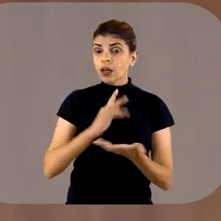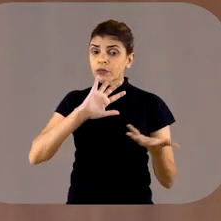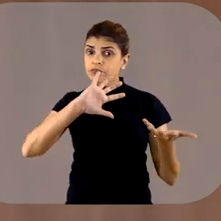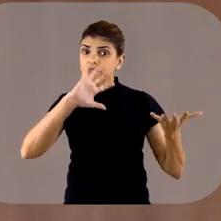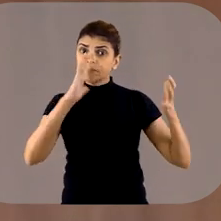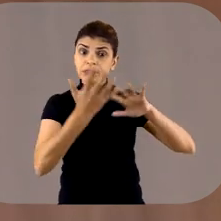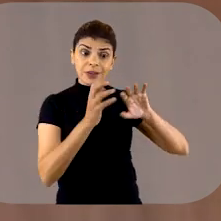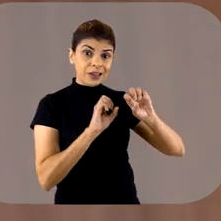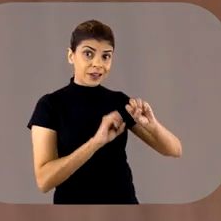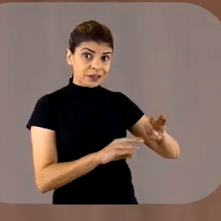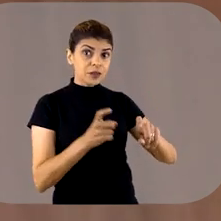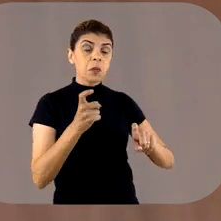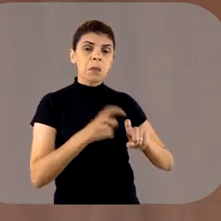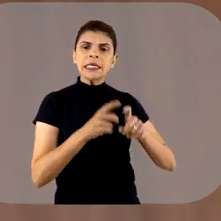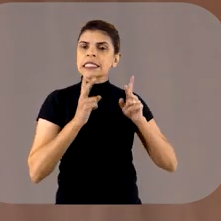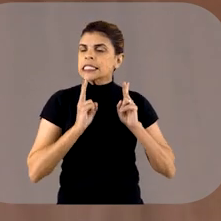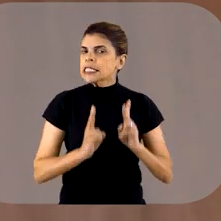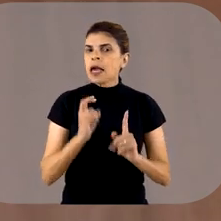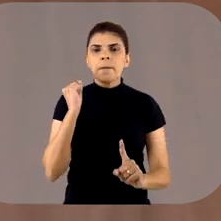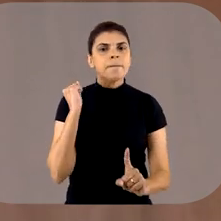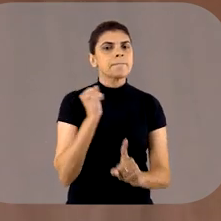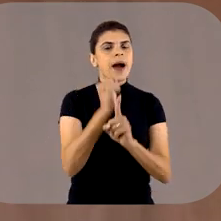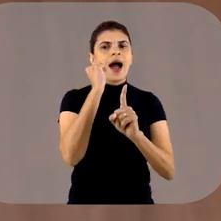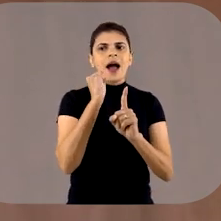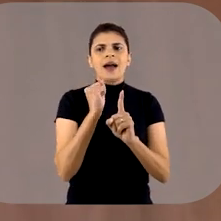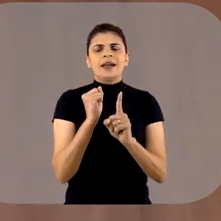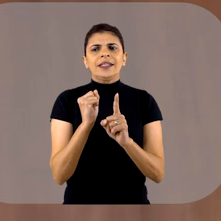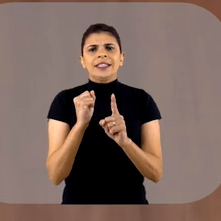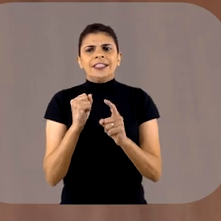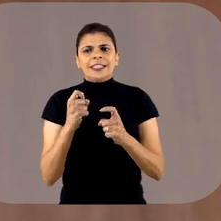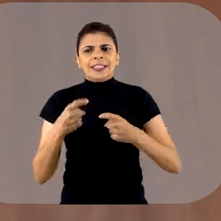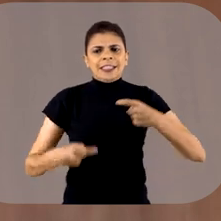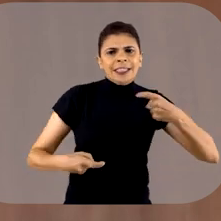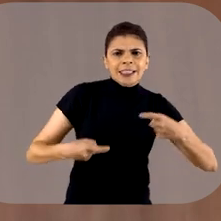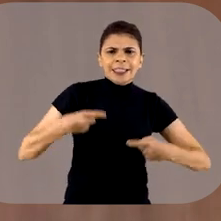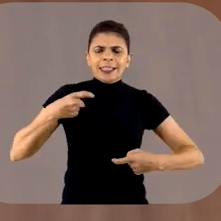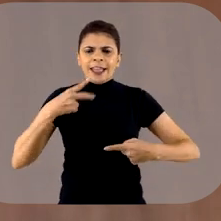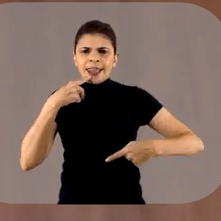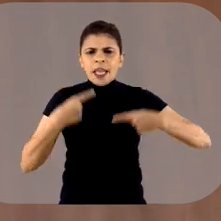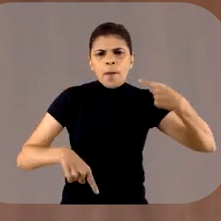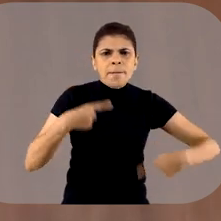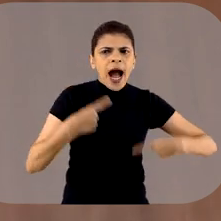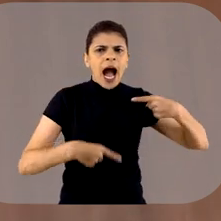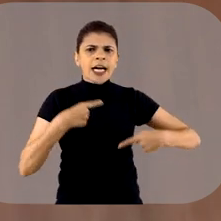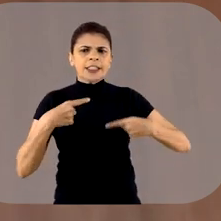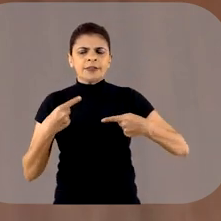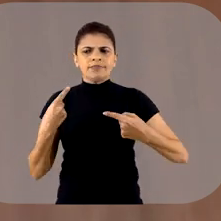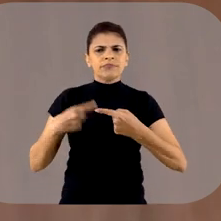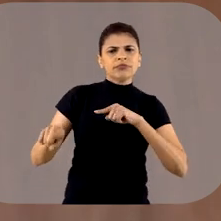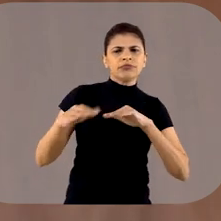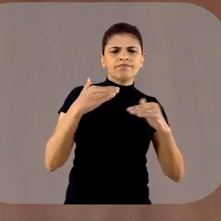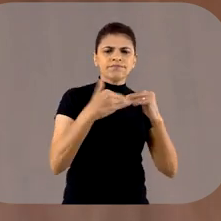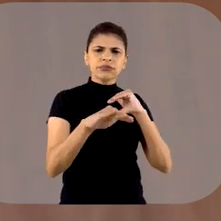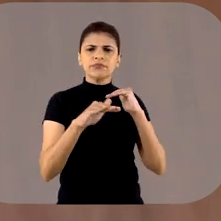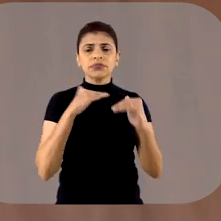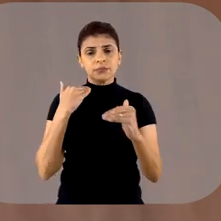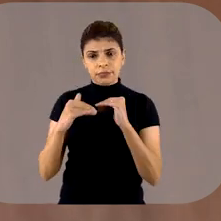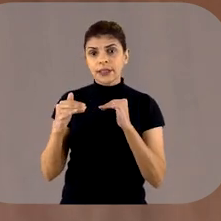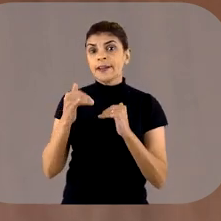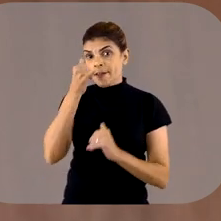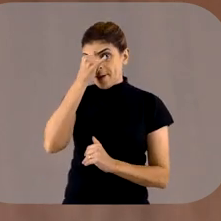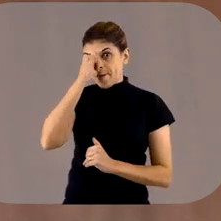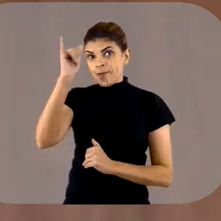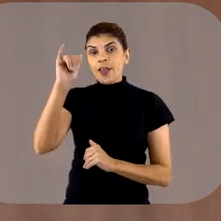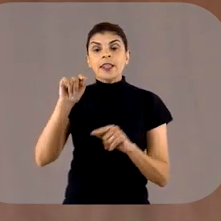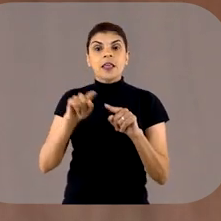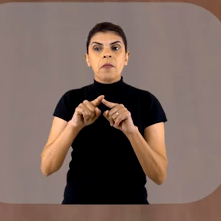acontecem na no ensino médico elas estão sempre marcada por muitas tensões debates contradições é um pouco eh essa ideia que a gente tem que